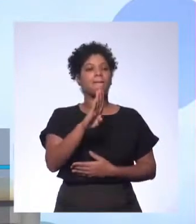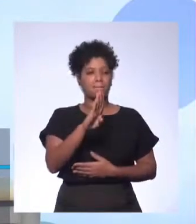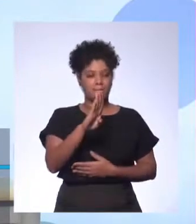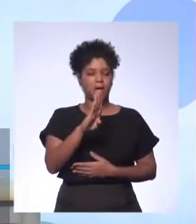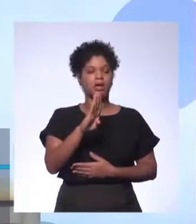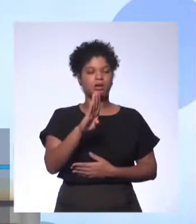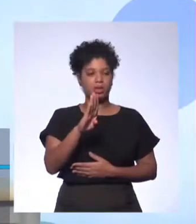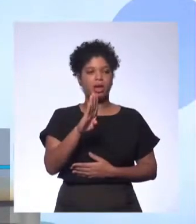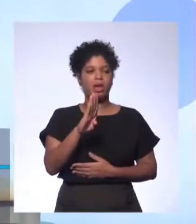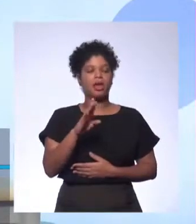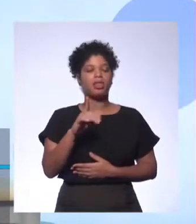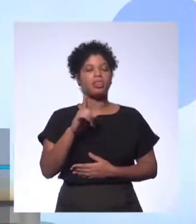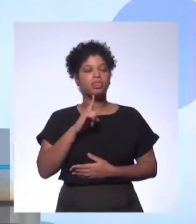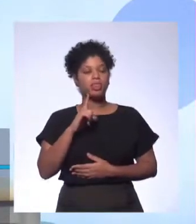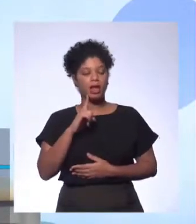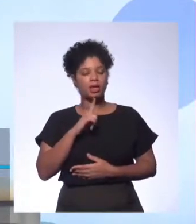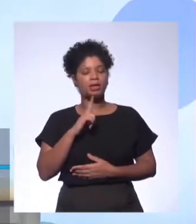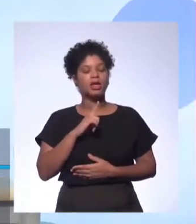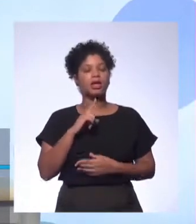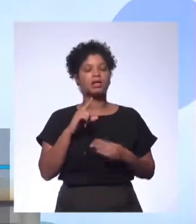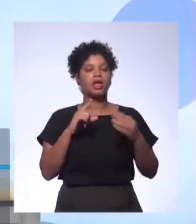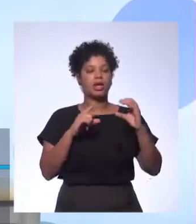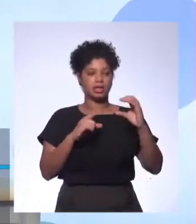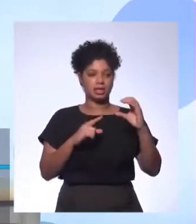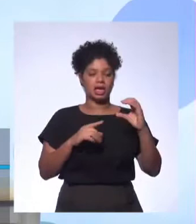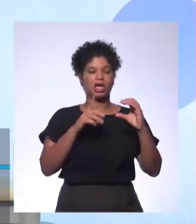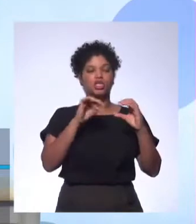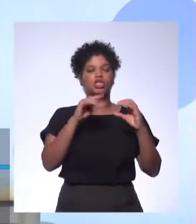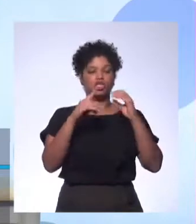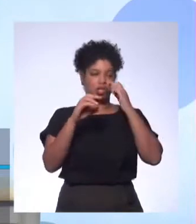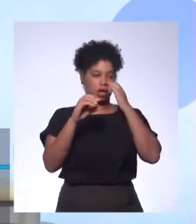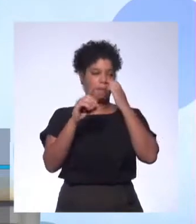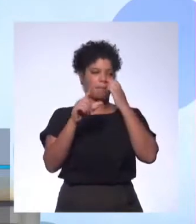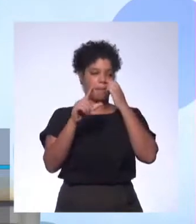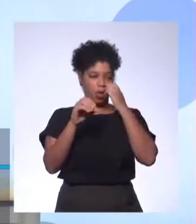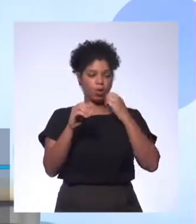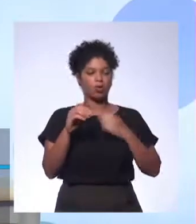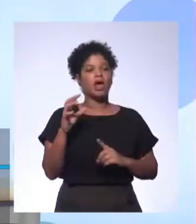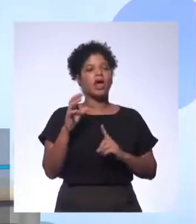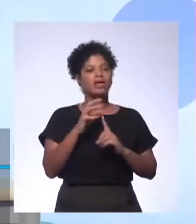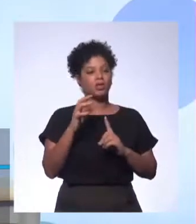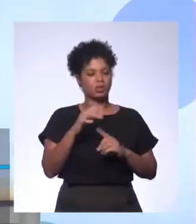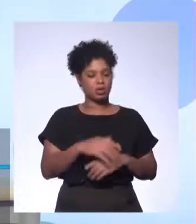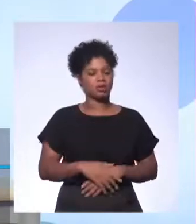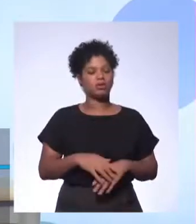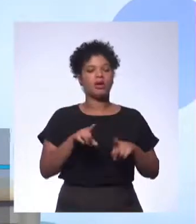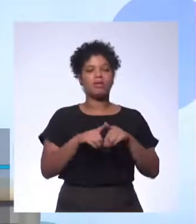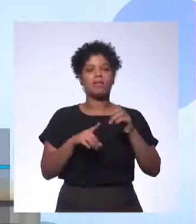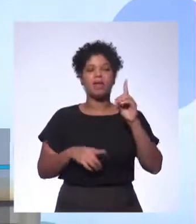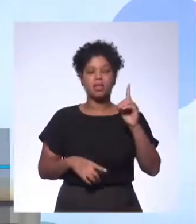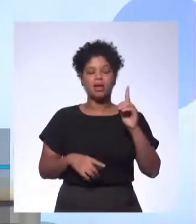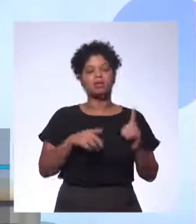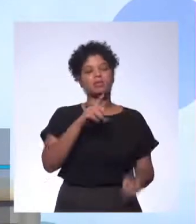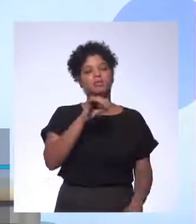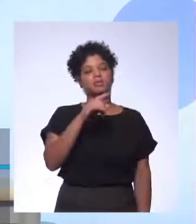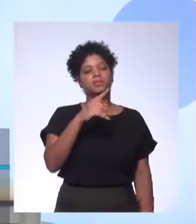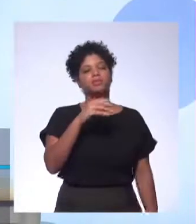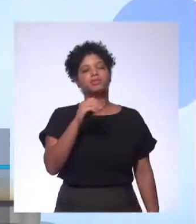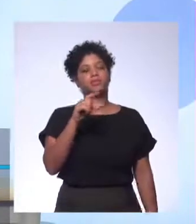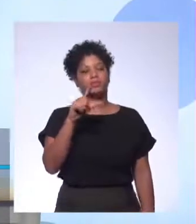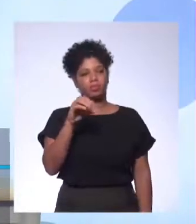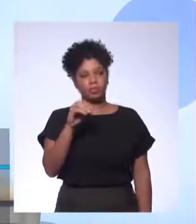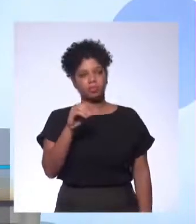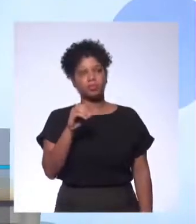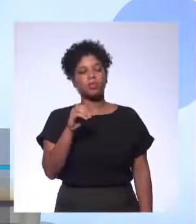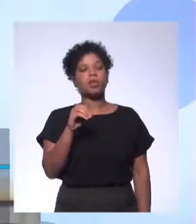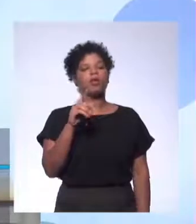na letra C dipolo permanente-dipolo induzido na letra de dipolo instantâneo-dipolo induzido